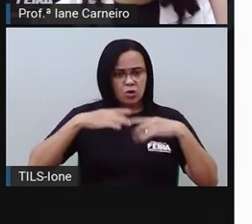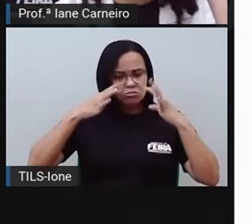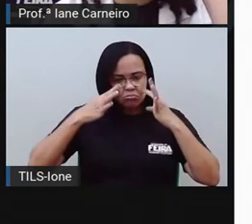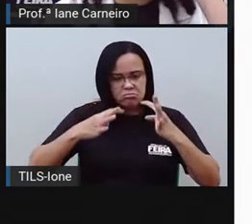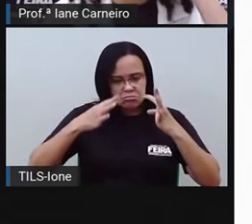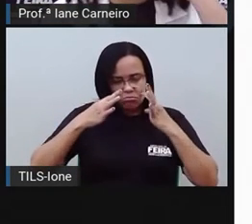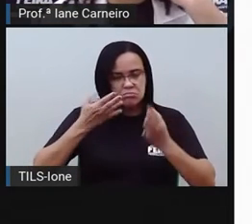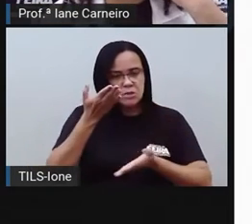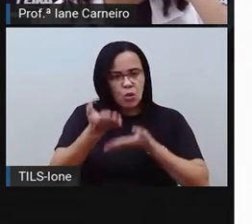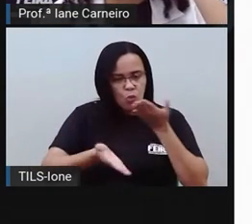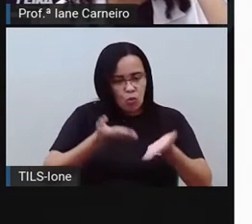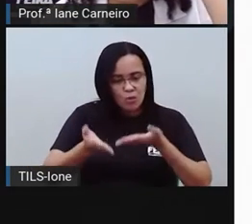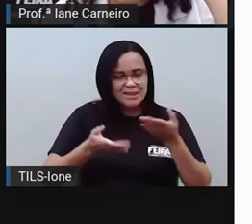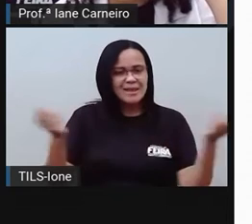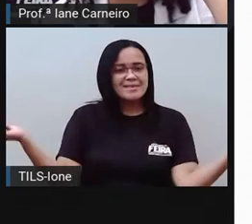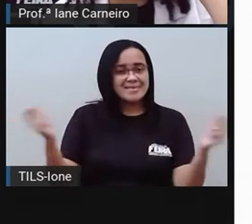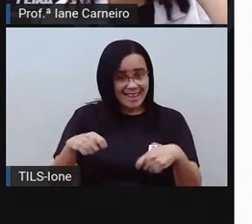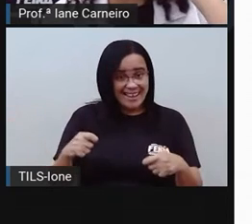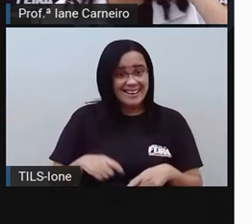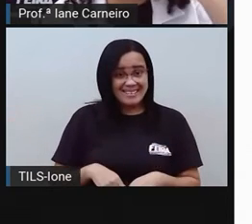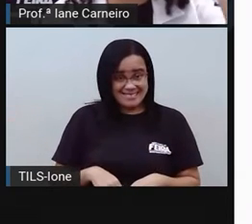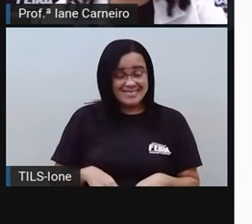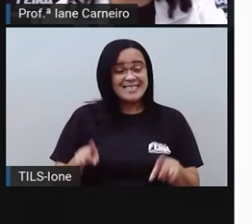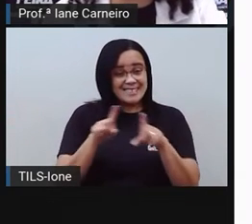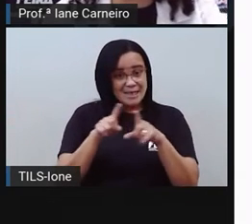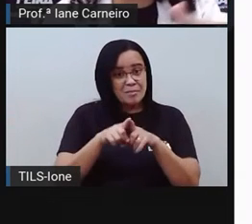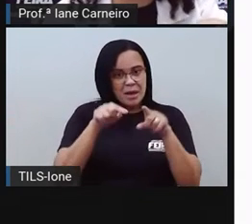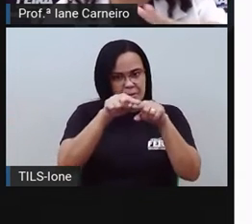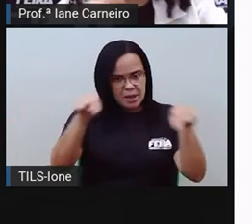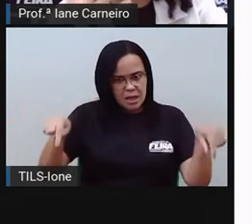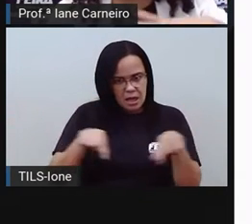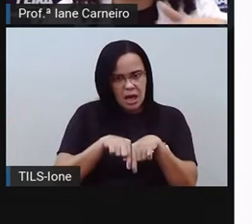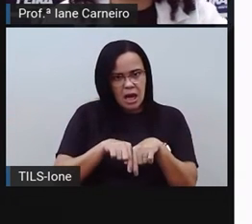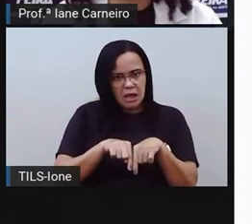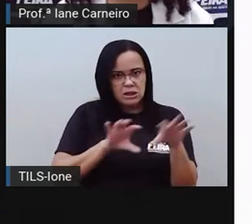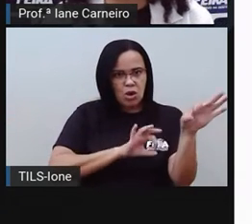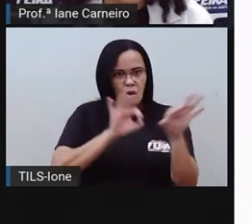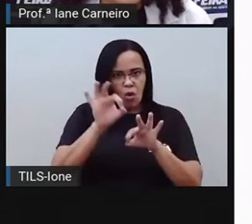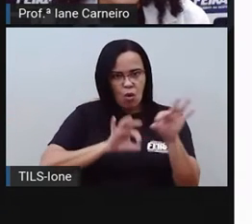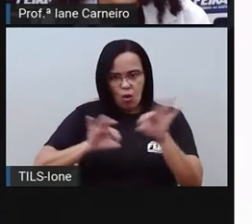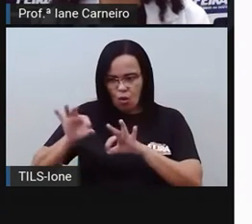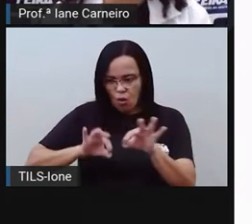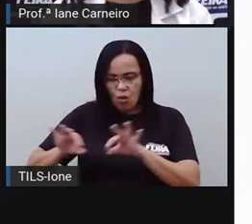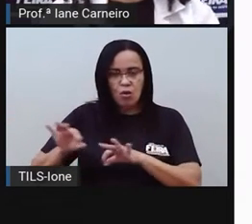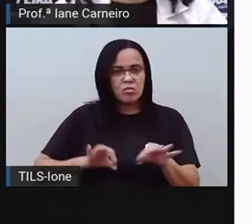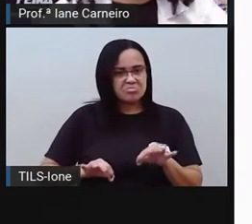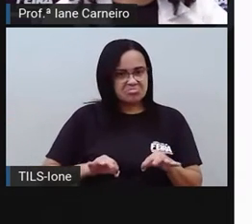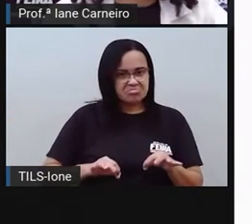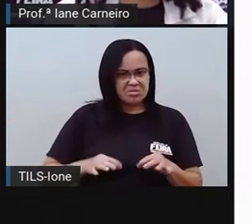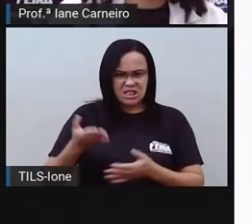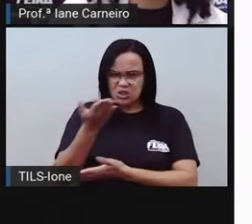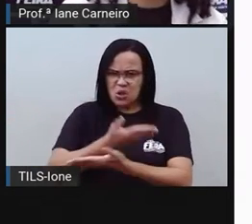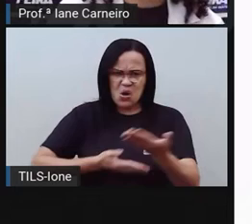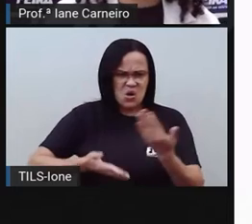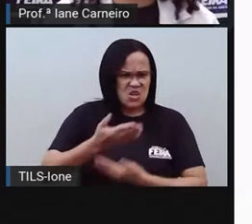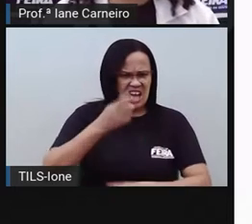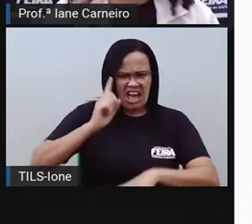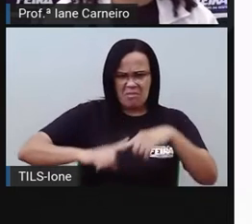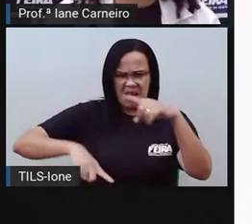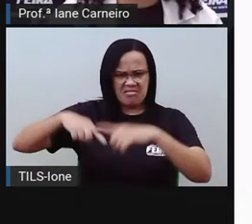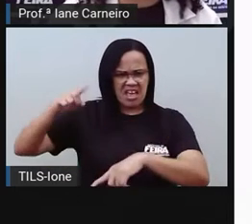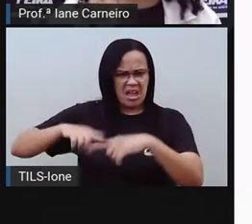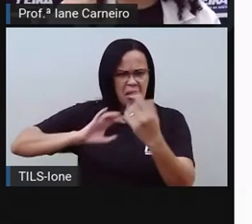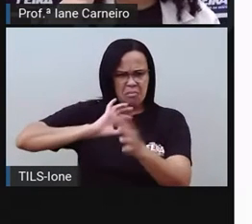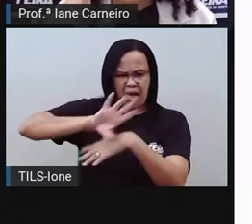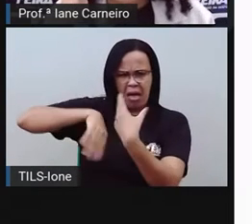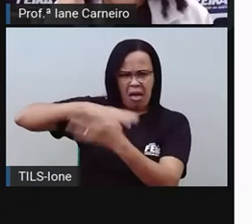também você vai deixar sua sala organizada, né? Você não vai ter confusão aí de trocar material com o colega, de deixar material no chão e outro